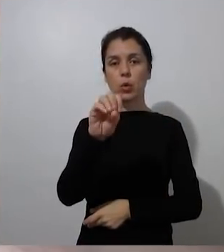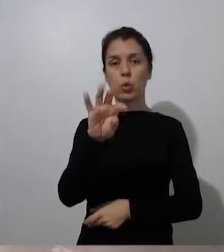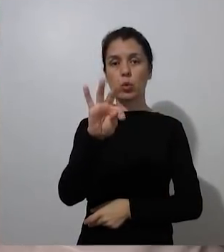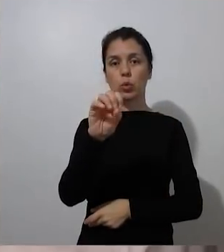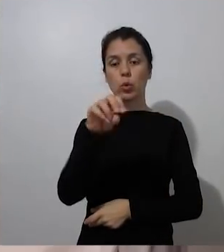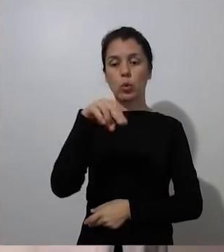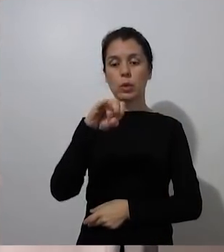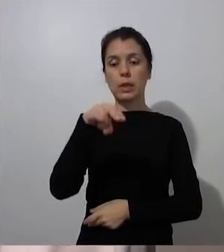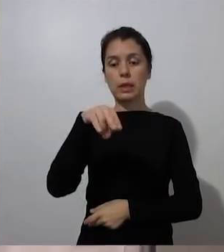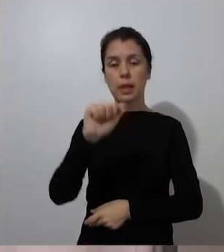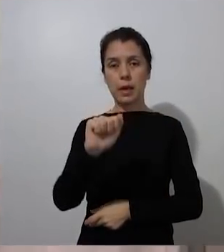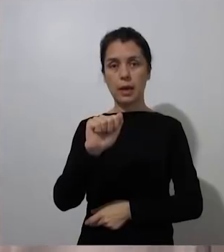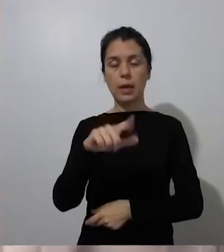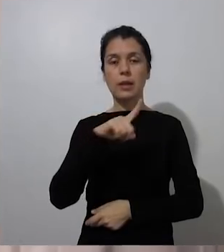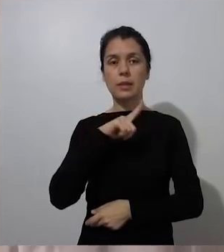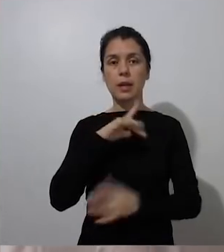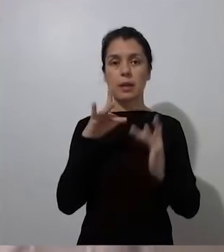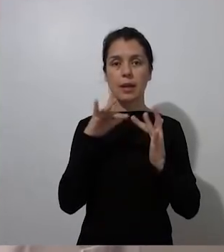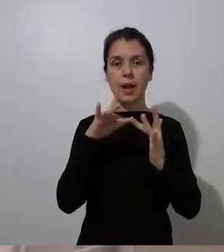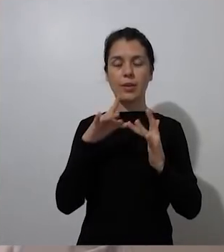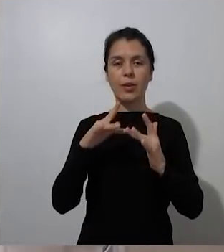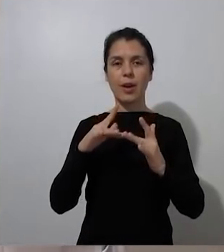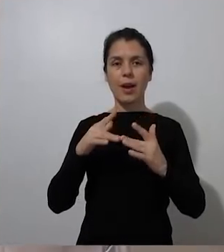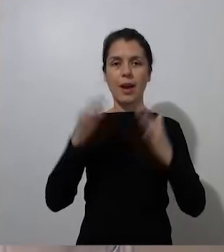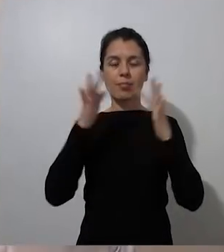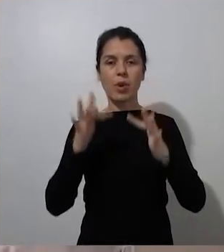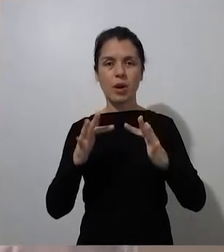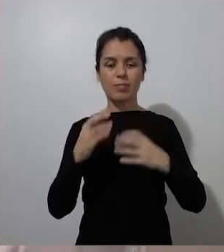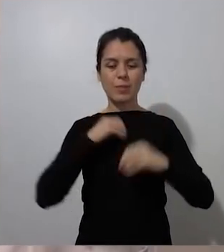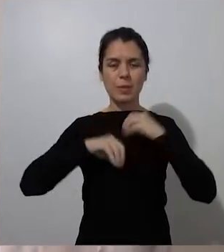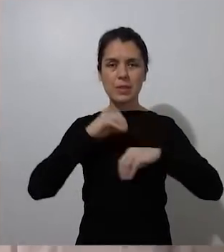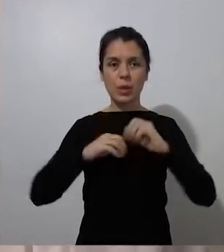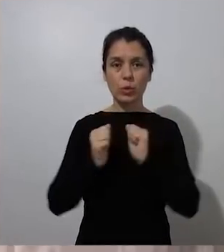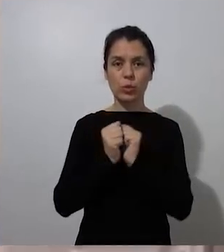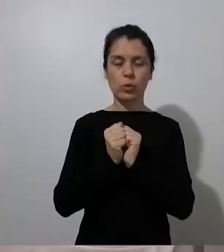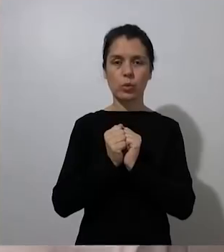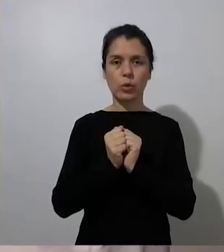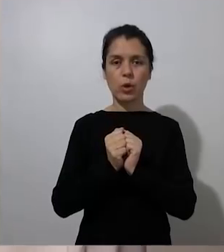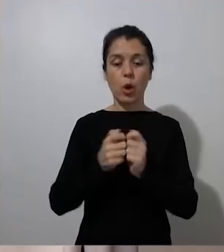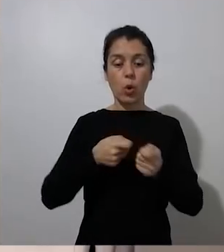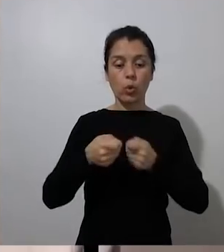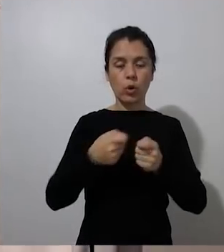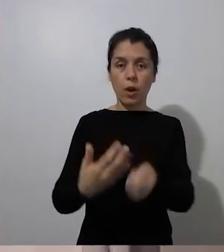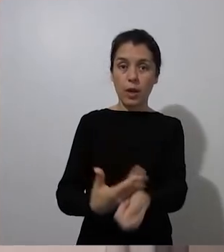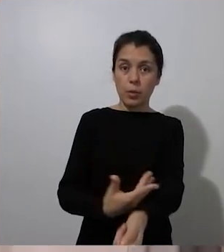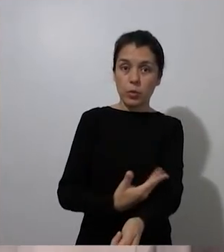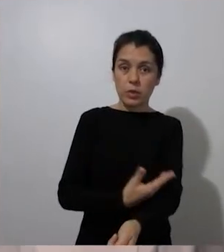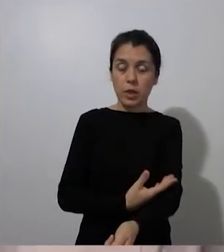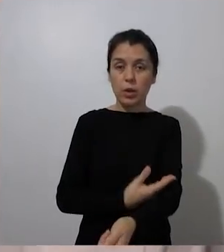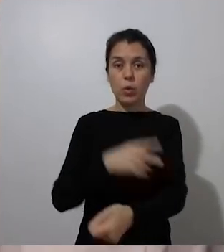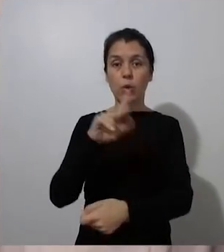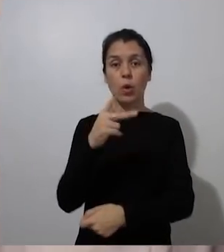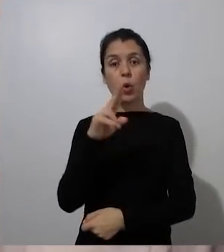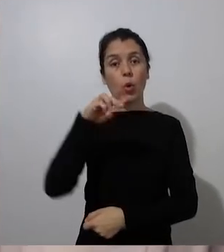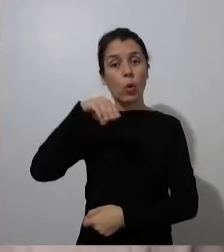serotonina, esse neurotransmissor está ligado diretamente com a questão de humor, com a questão da depressão. Então a serotonina controla a nossa emoção,